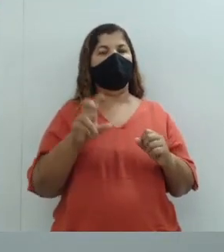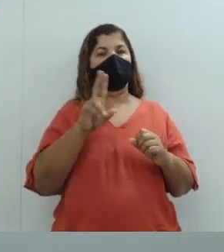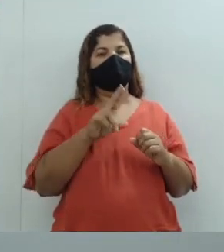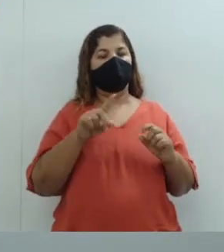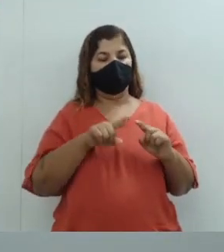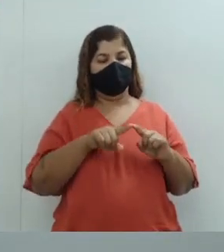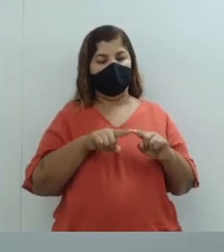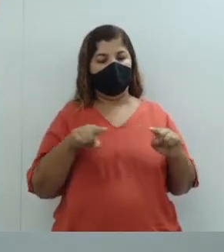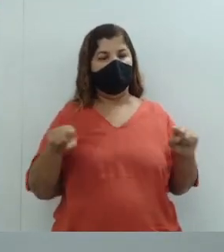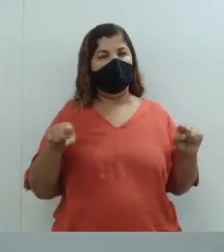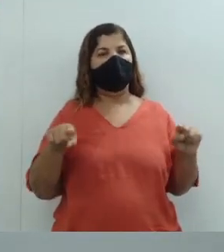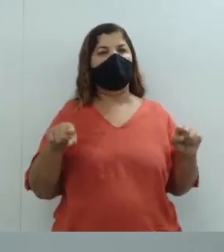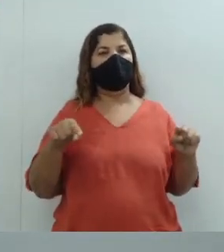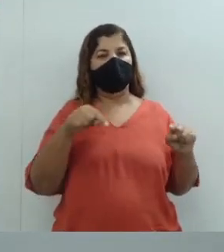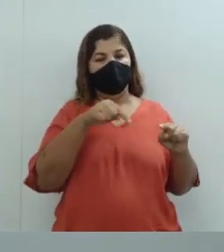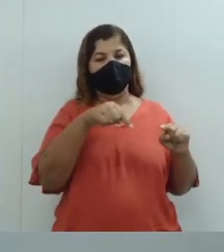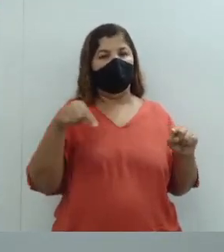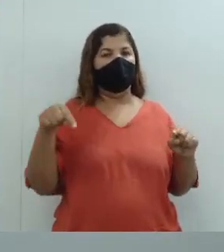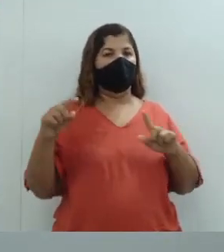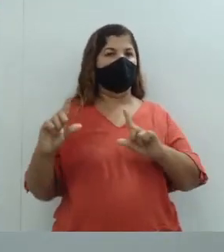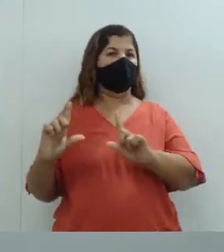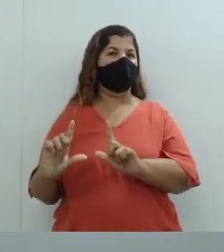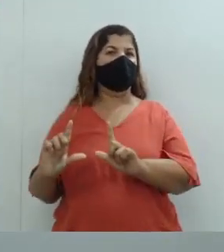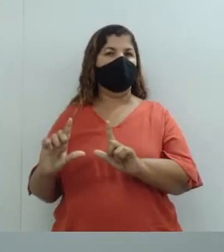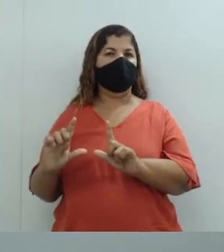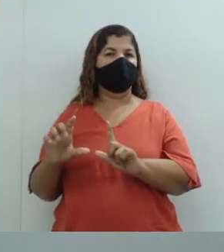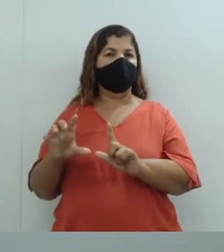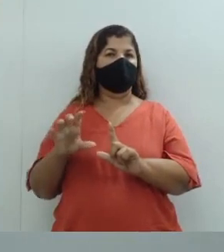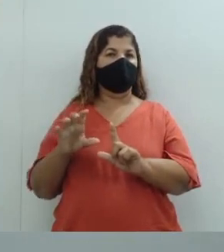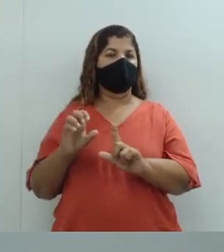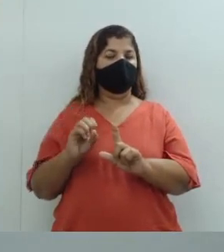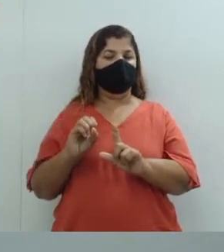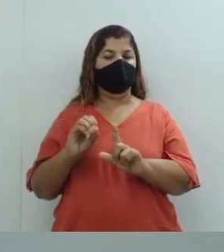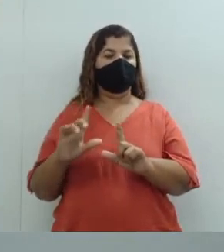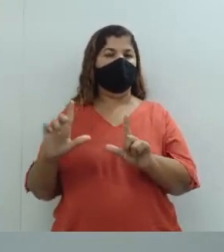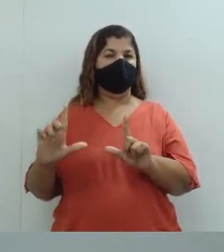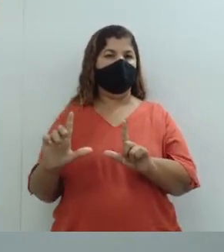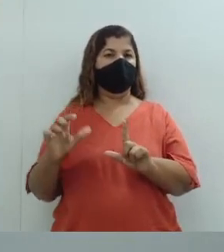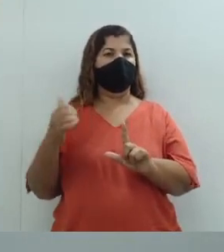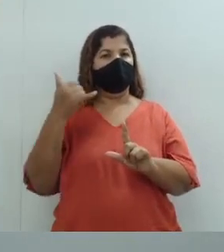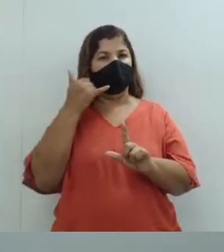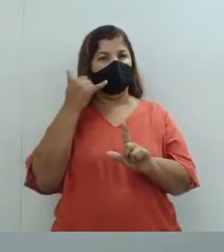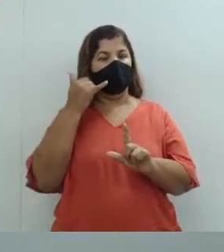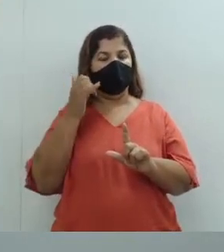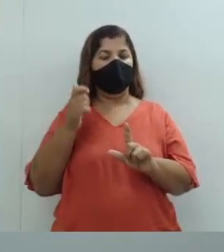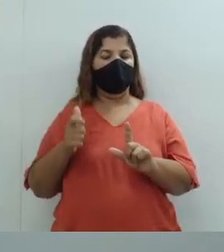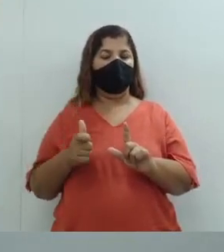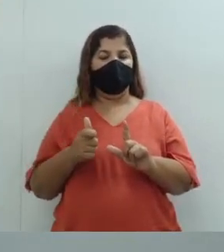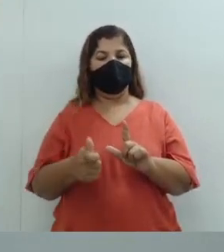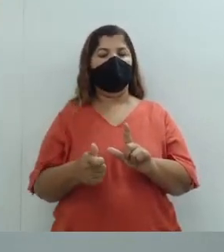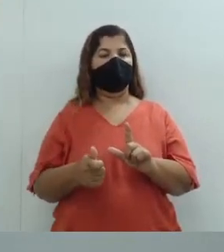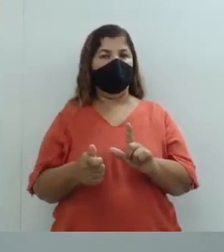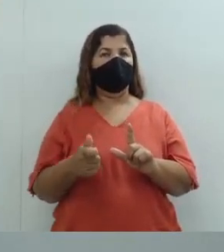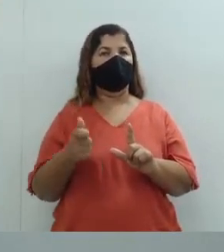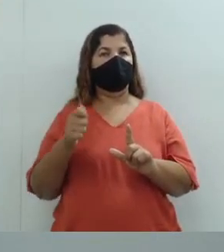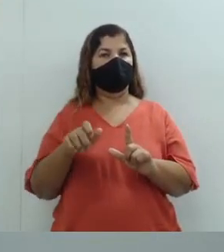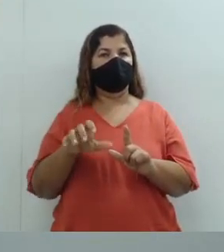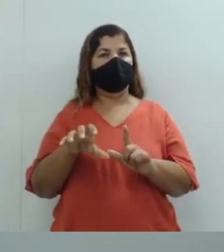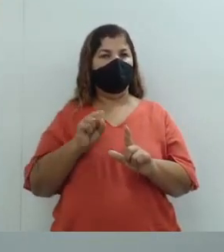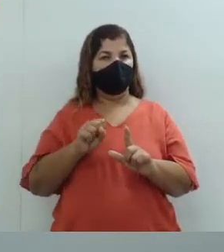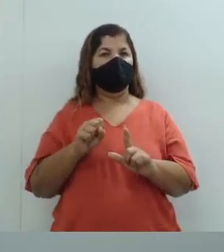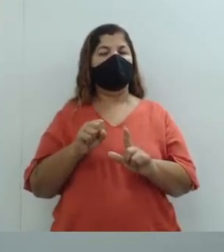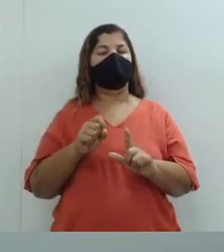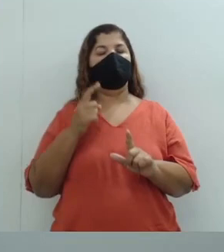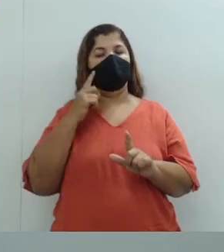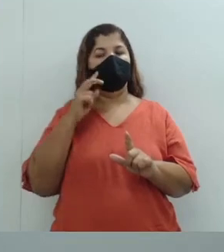Então vai estar aparecendo um QR Code exatamente aqui, ó, na nossa tela. Você pode apontar a câmera do seu celular, você vai ser direcionado para